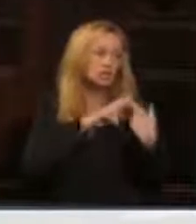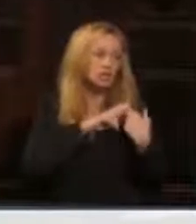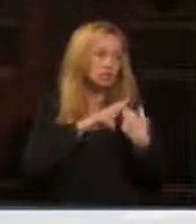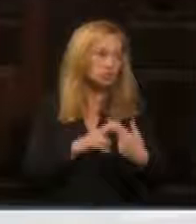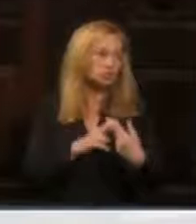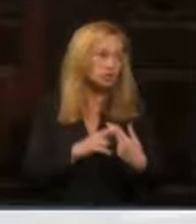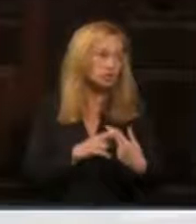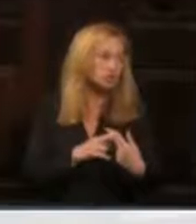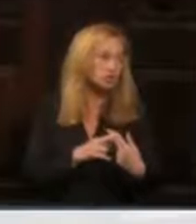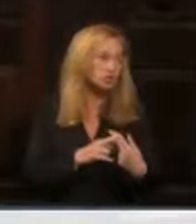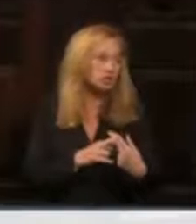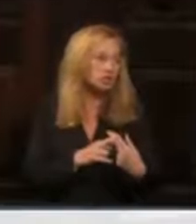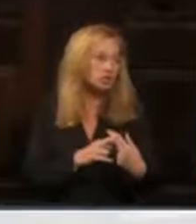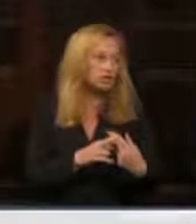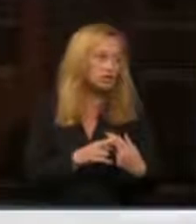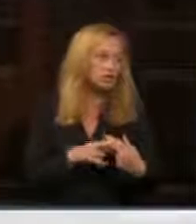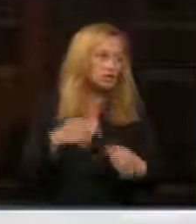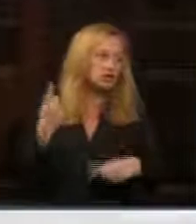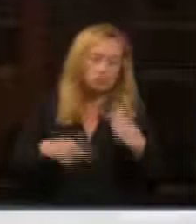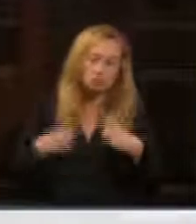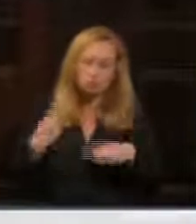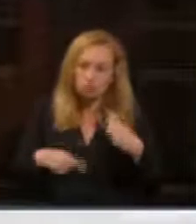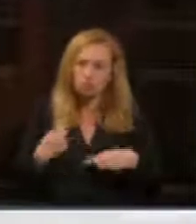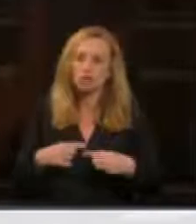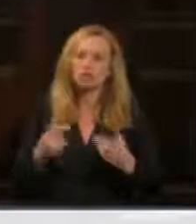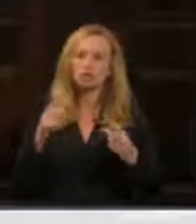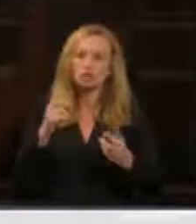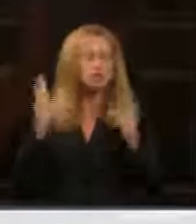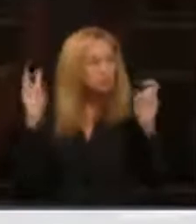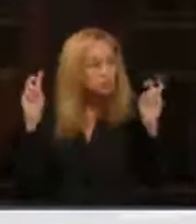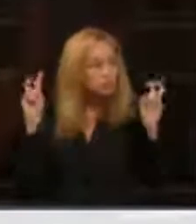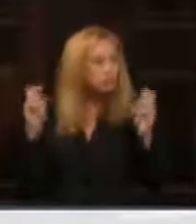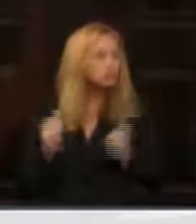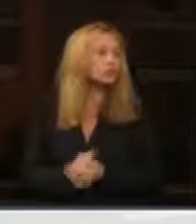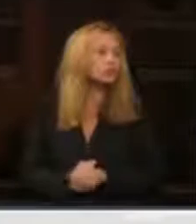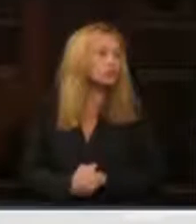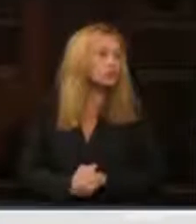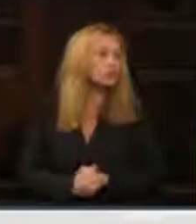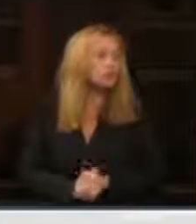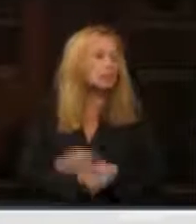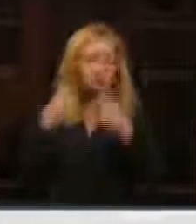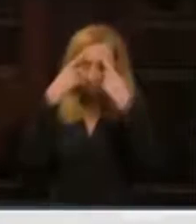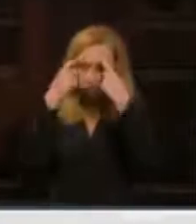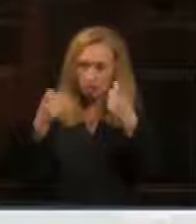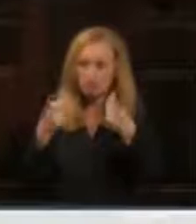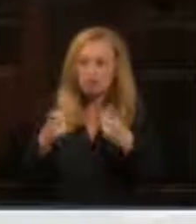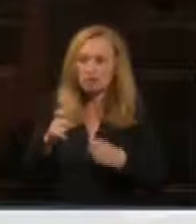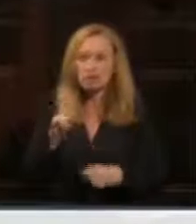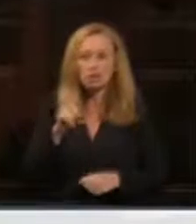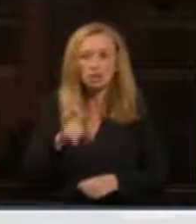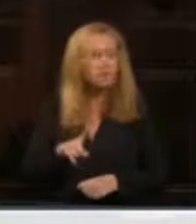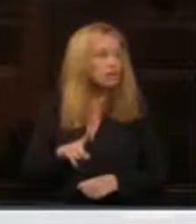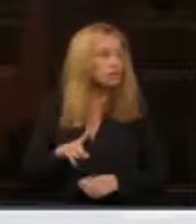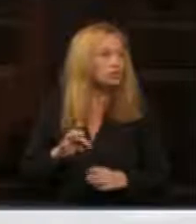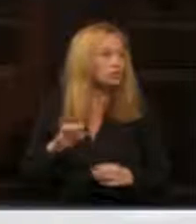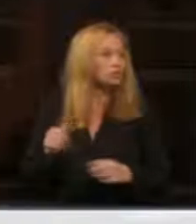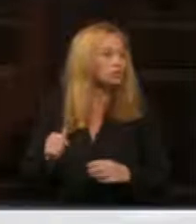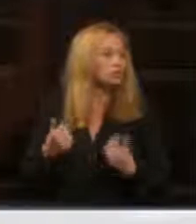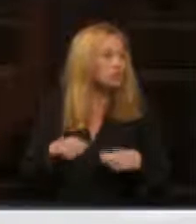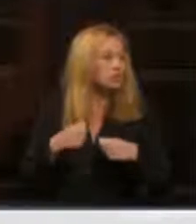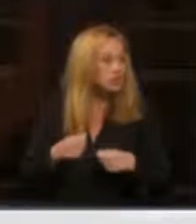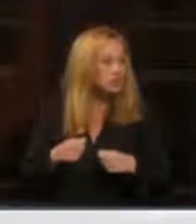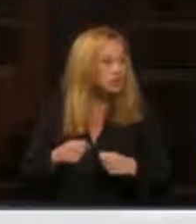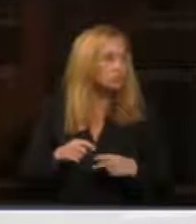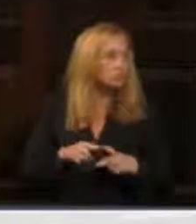por travar esses debates, né? Porque a violência ela é estrutural. E para muitos, uma gramática válida para azeitar as